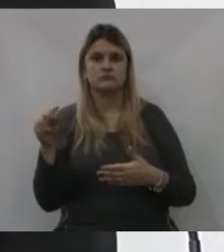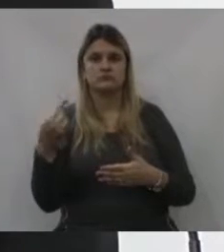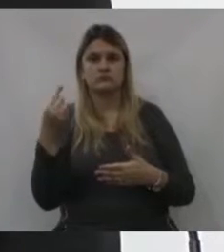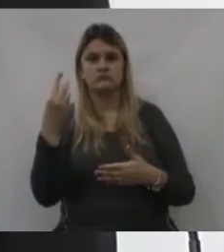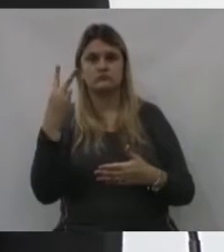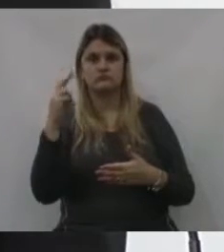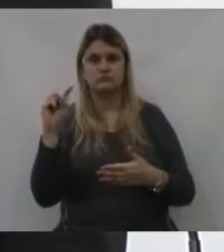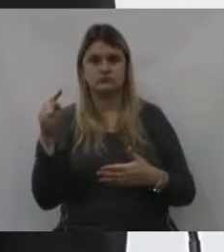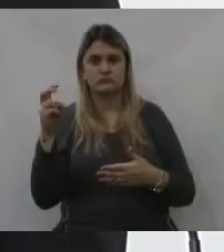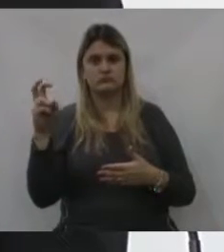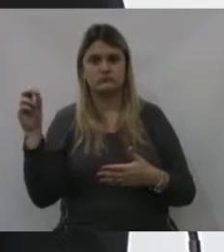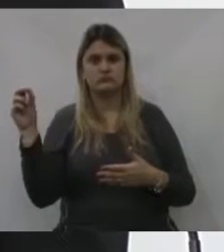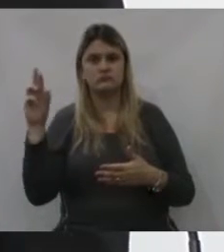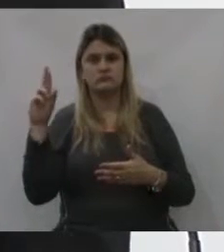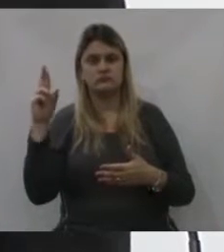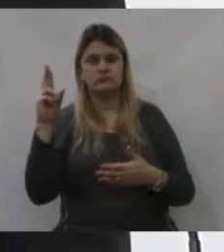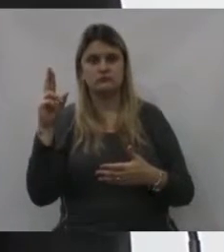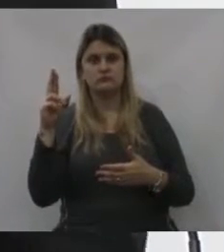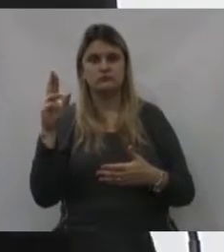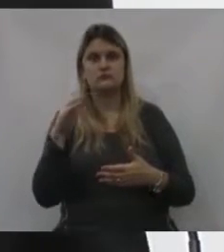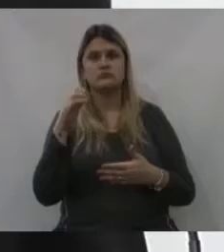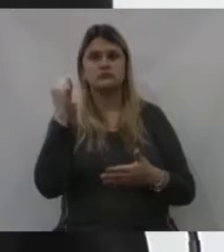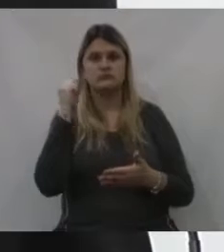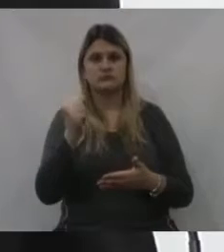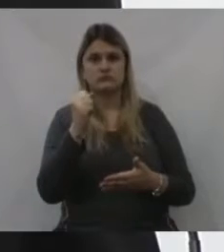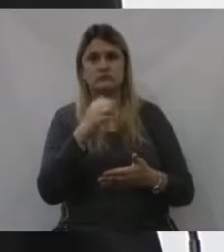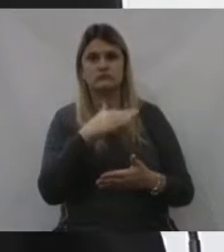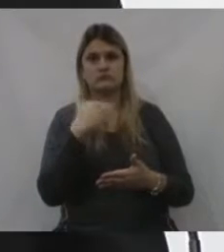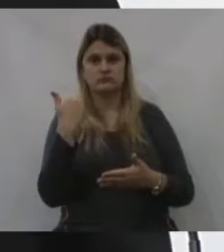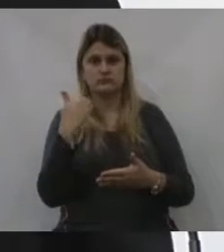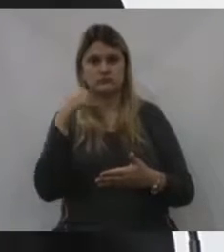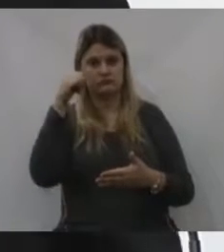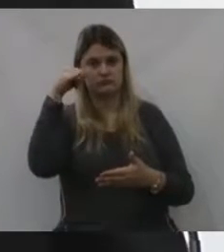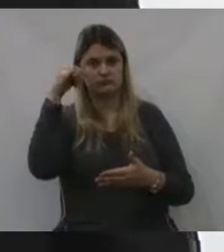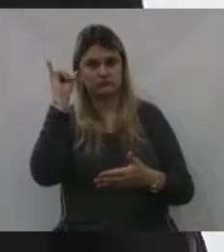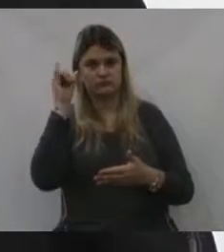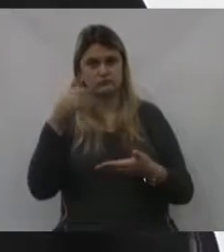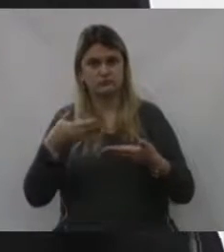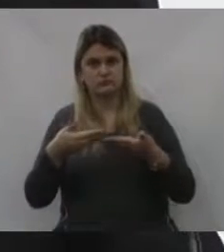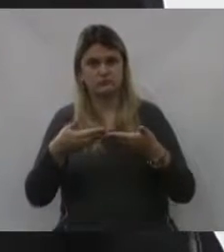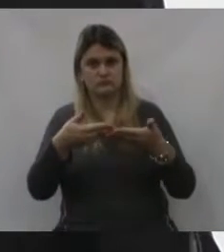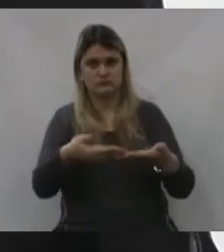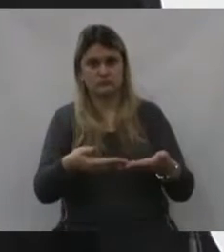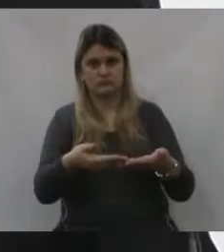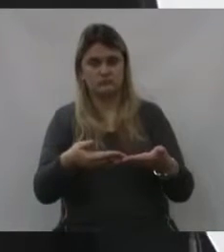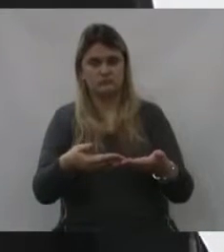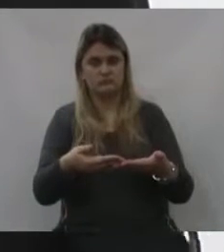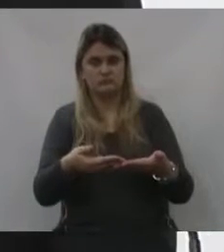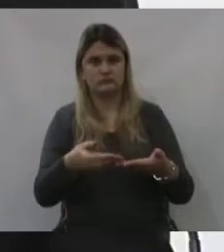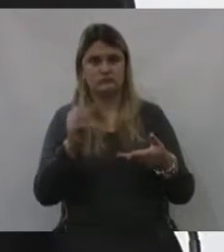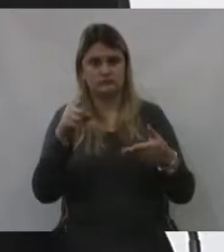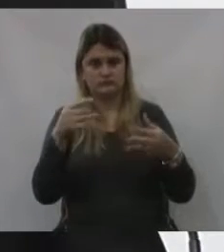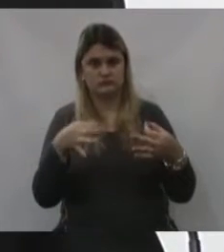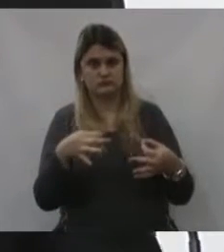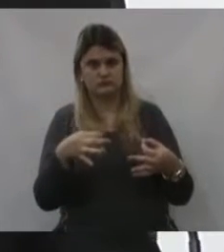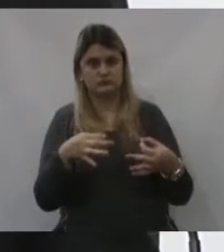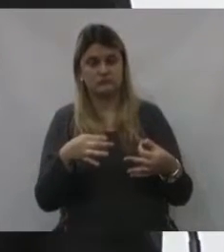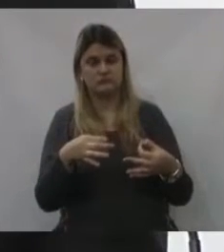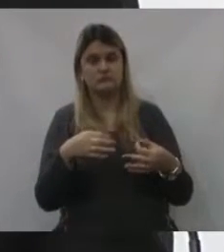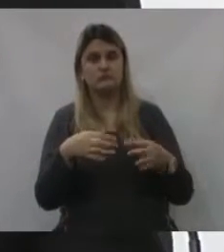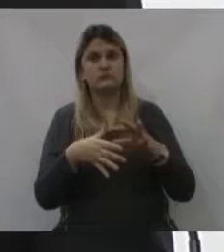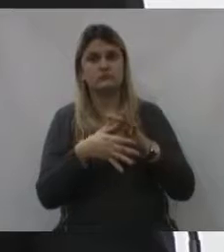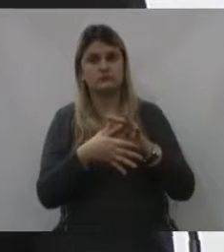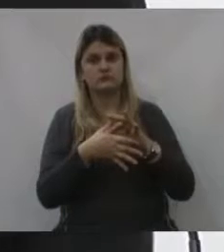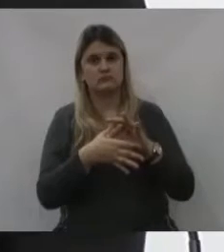aí R$2.000, R$2.500. O matadouro entrega esse boi desossado na câmara fria, que tem lá, adequada para